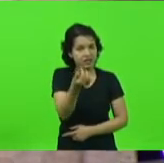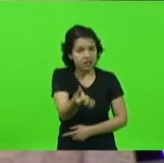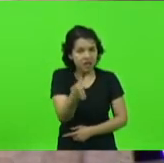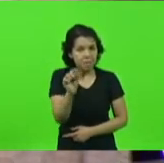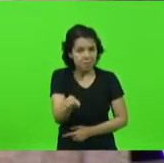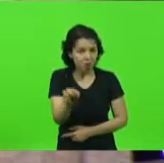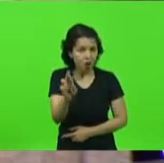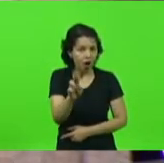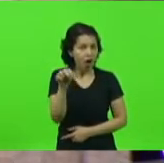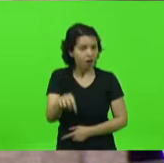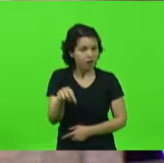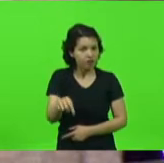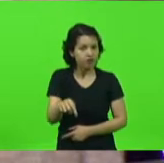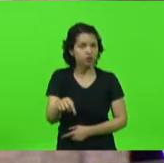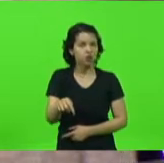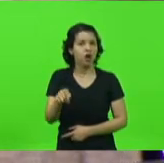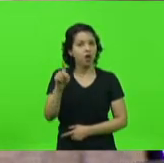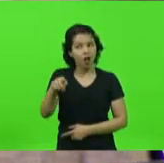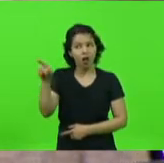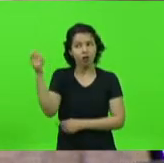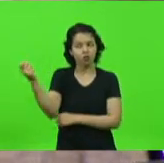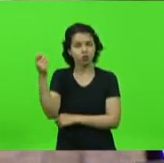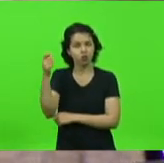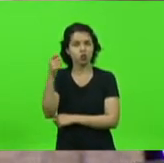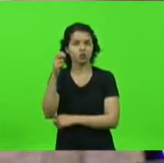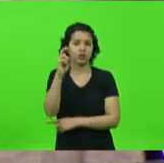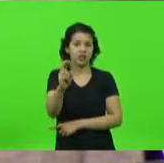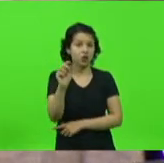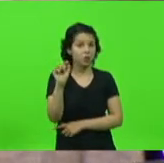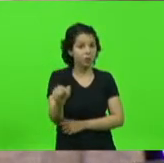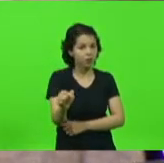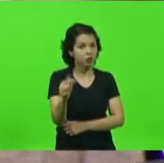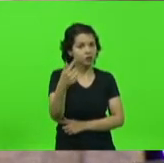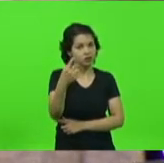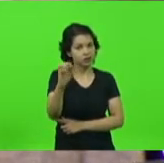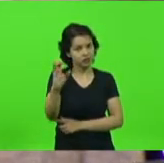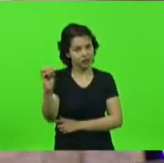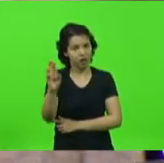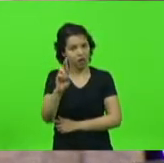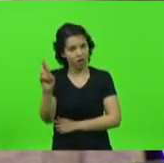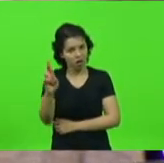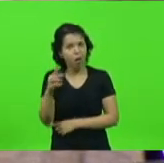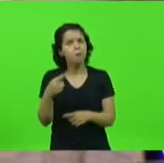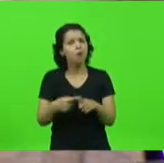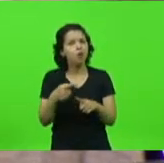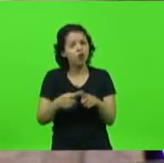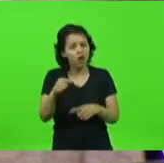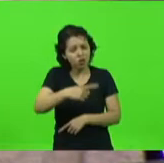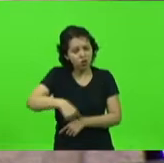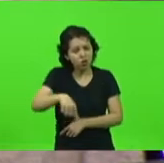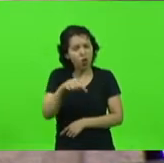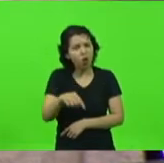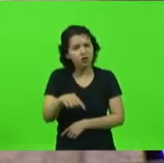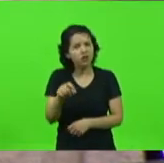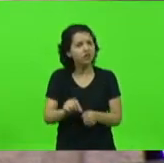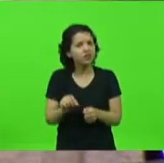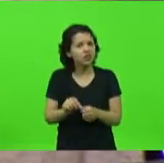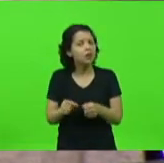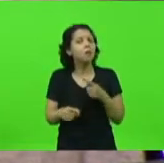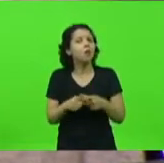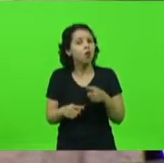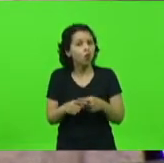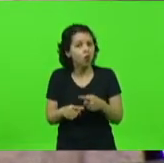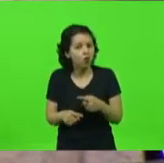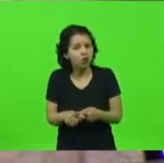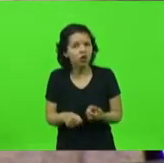R$16 mil aqui é de R$5.100 no Rio Grande do Sul. Por que nós estamos fazendo isso? Por que